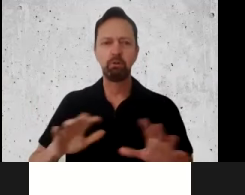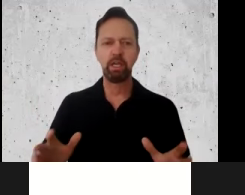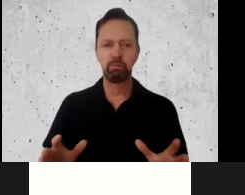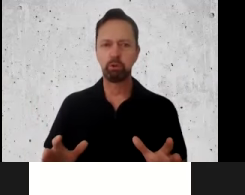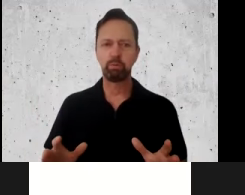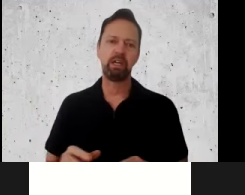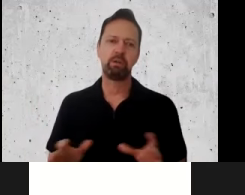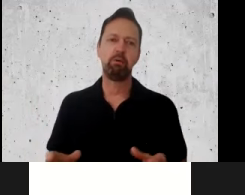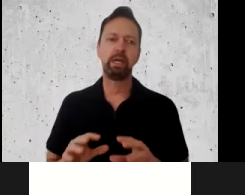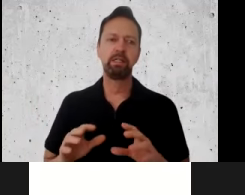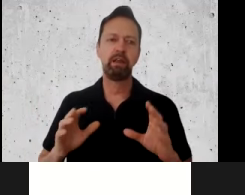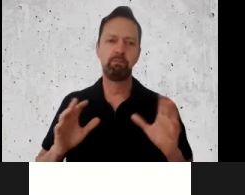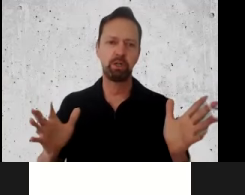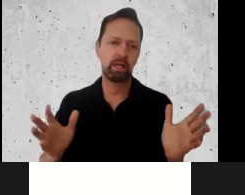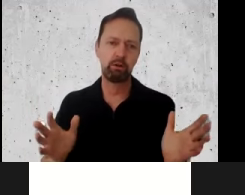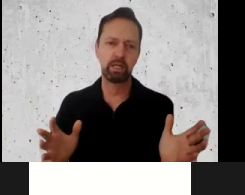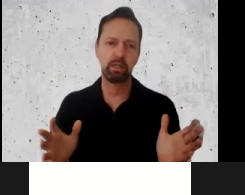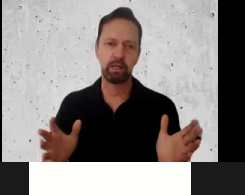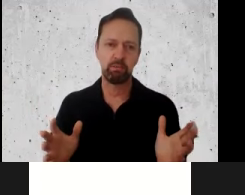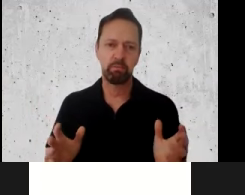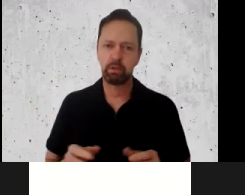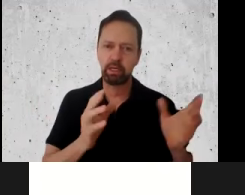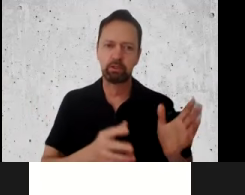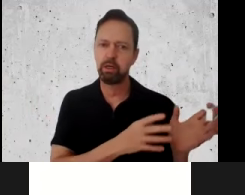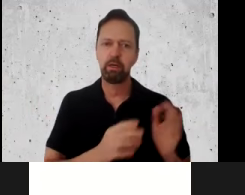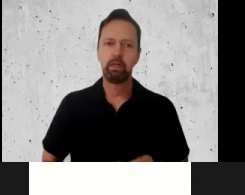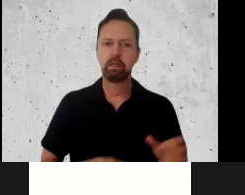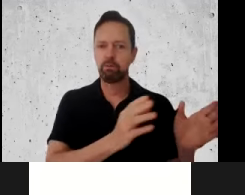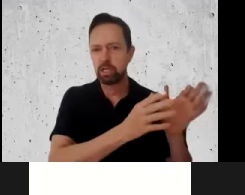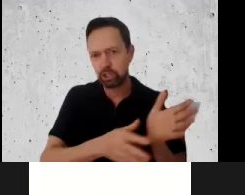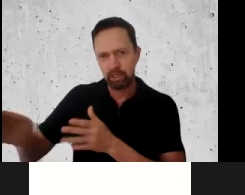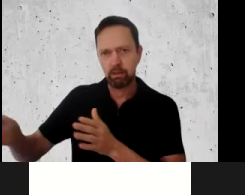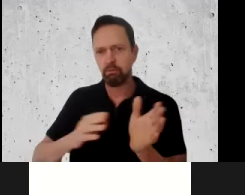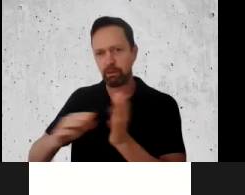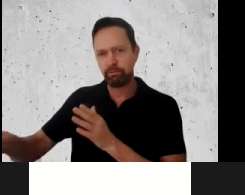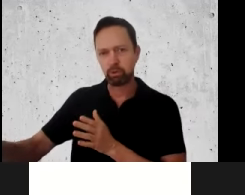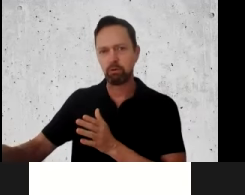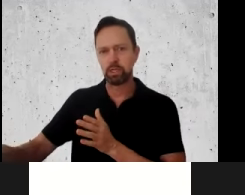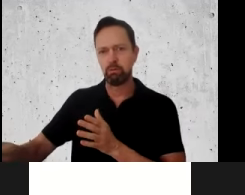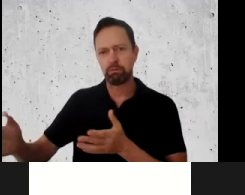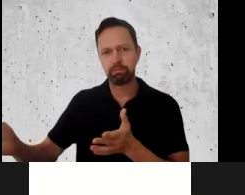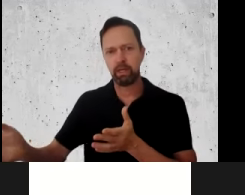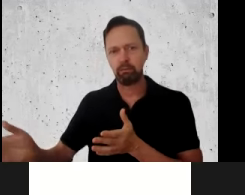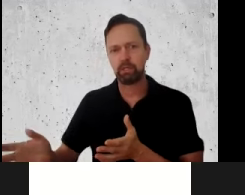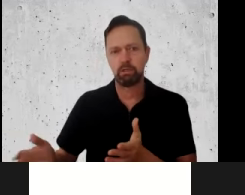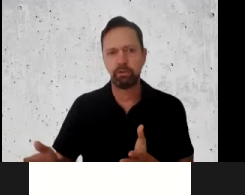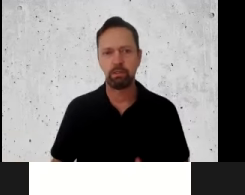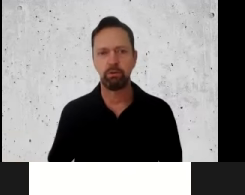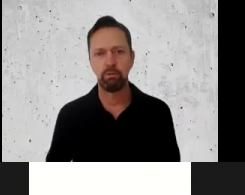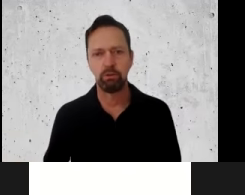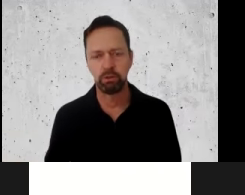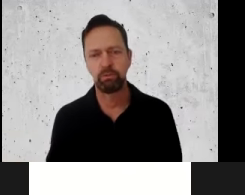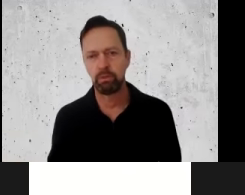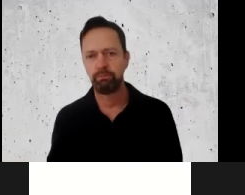hoje não liga muito para isso. O que eles querem mostrar é causalidade. Eles querem achar, nós vamos achar um efeito causal, que é o que a gente